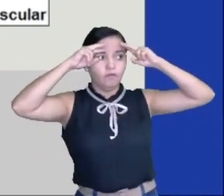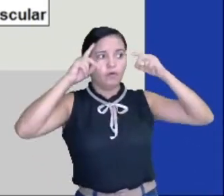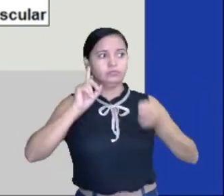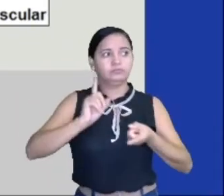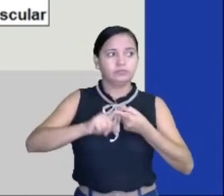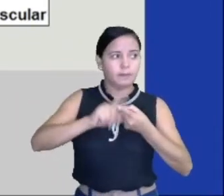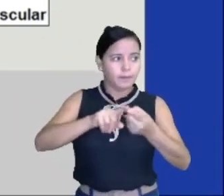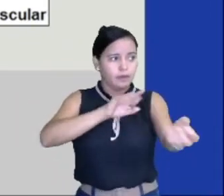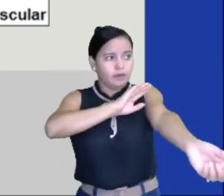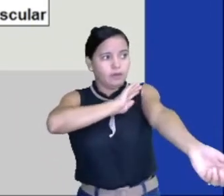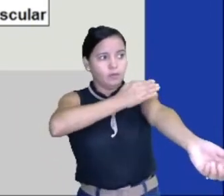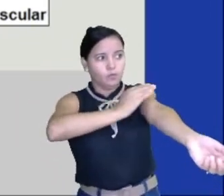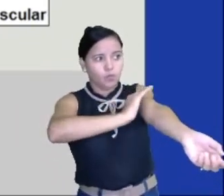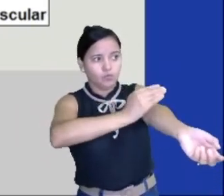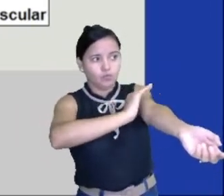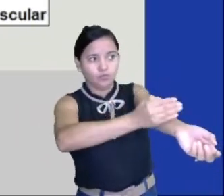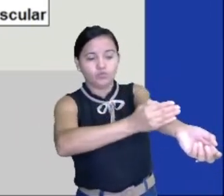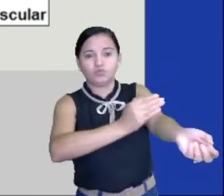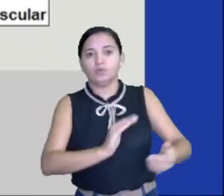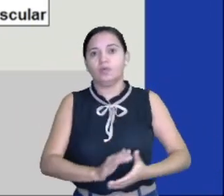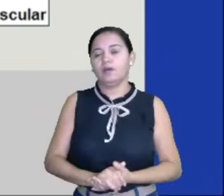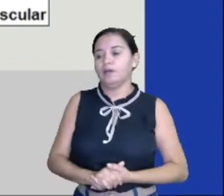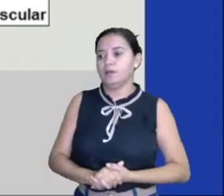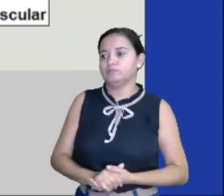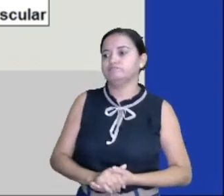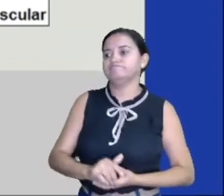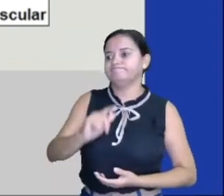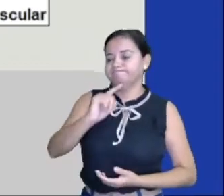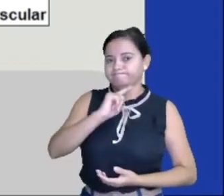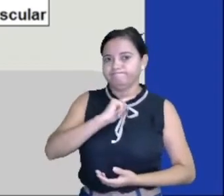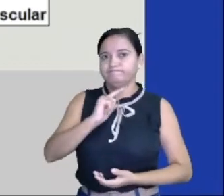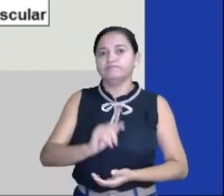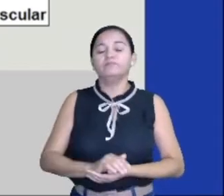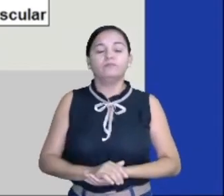nervoso atuando no sistema muscular, a musculatura atrofia.